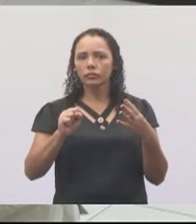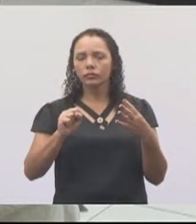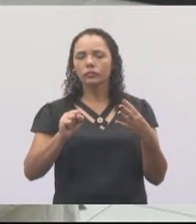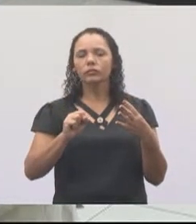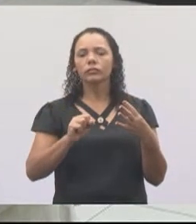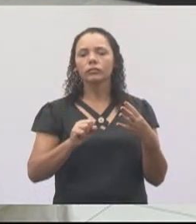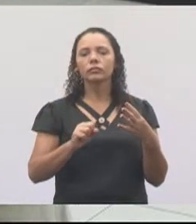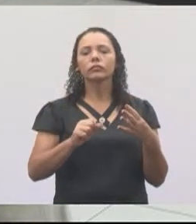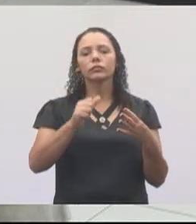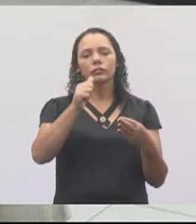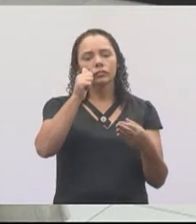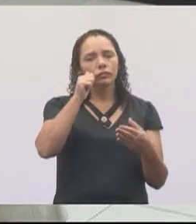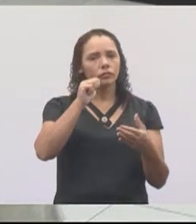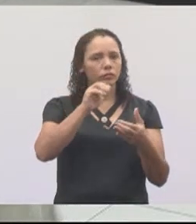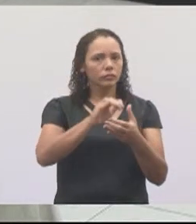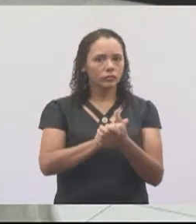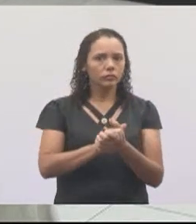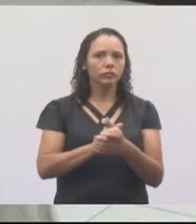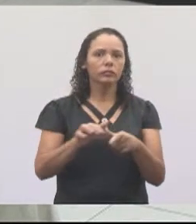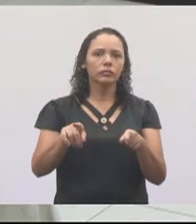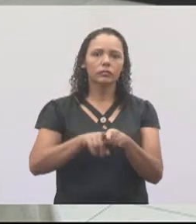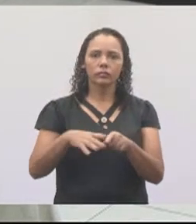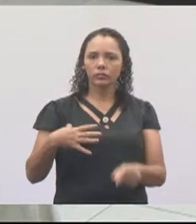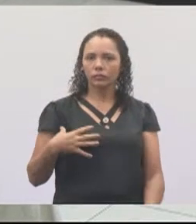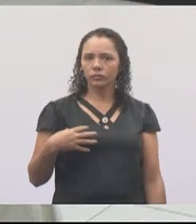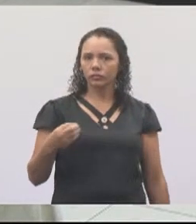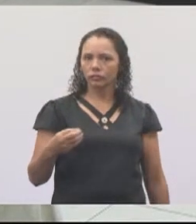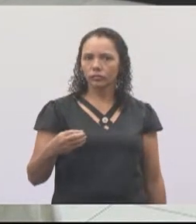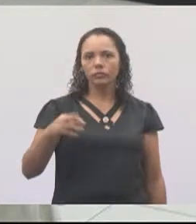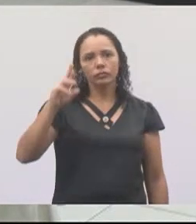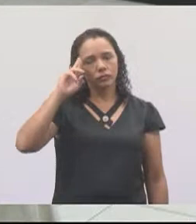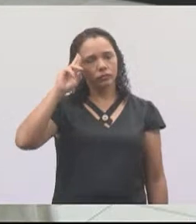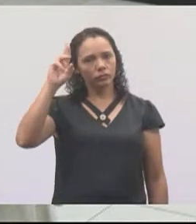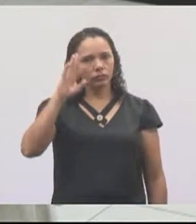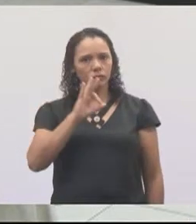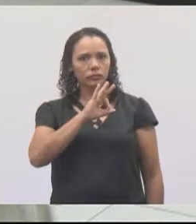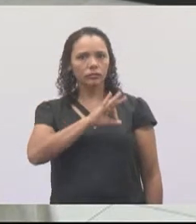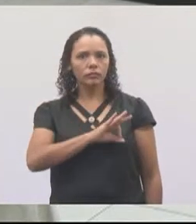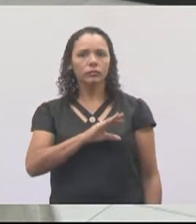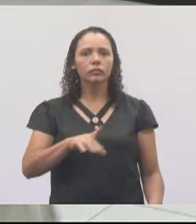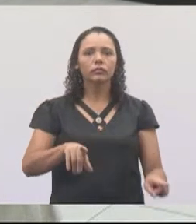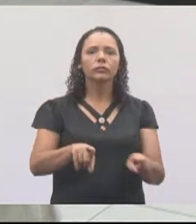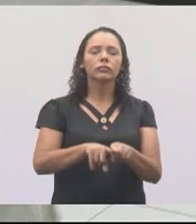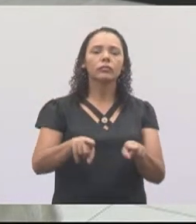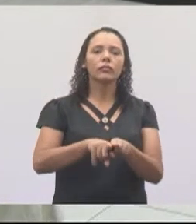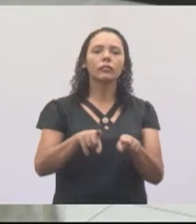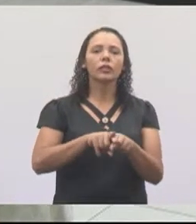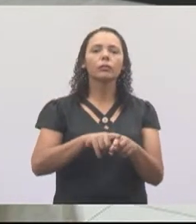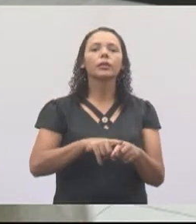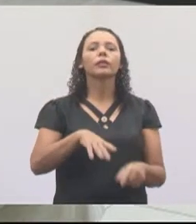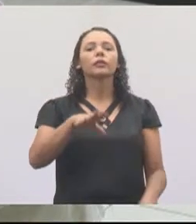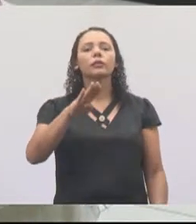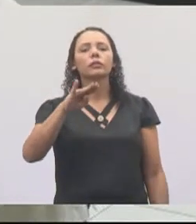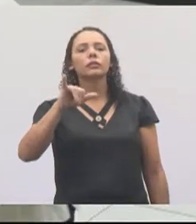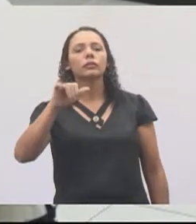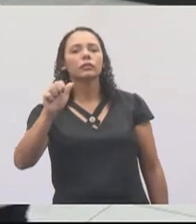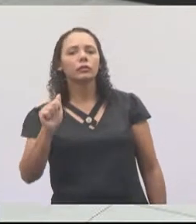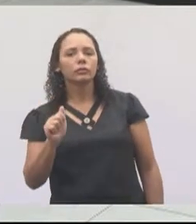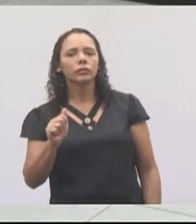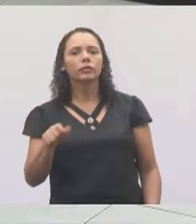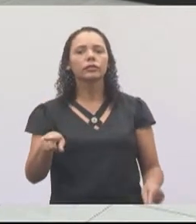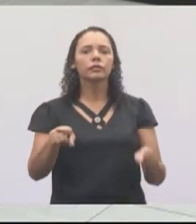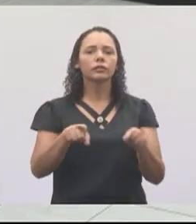respectivamente esposa e filha do nosso homenageado. Cumprimentar também a Bia e